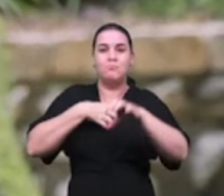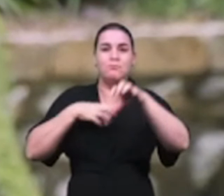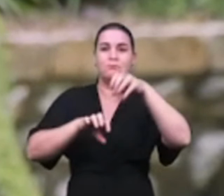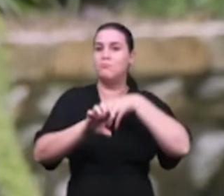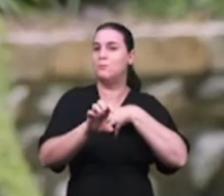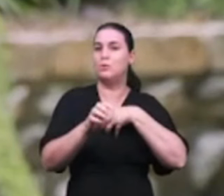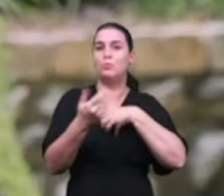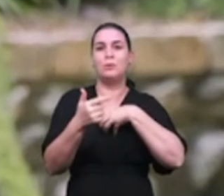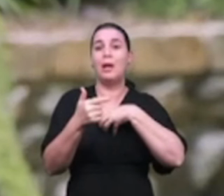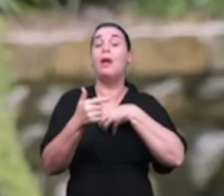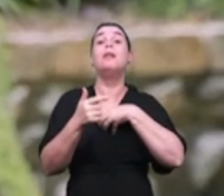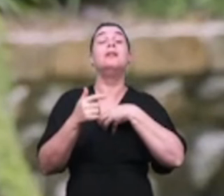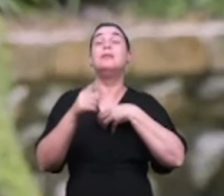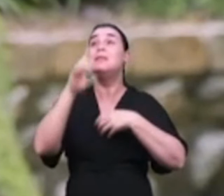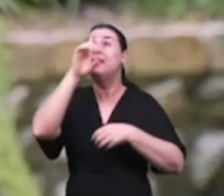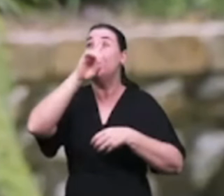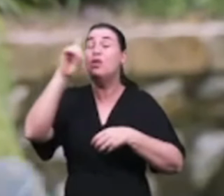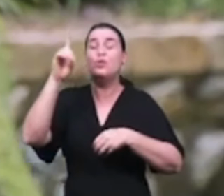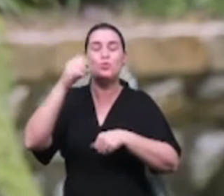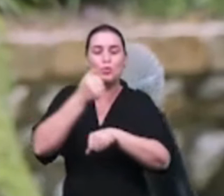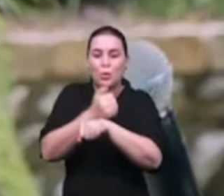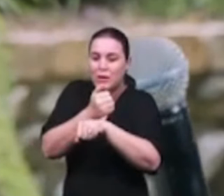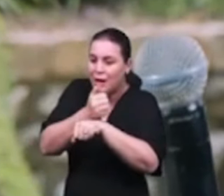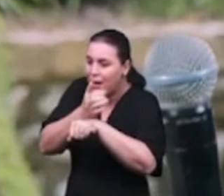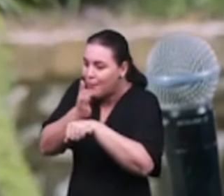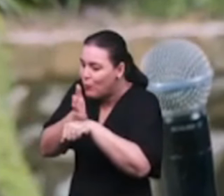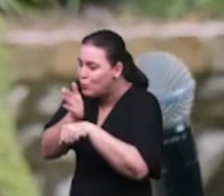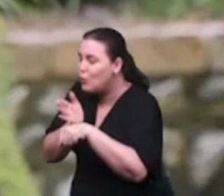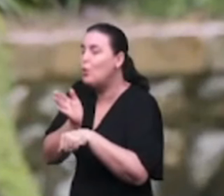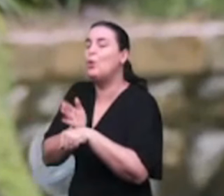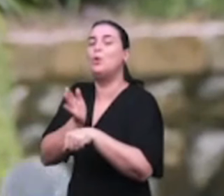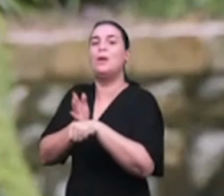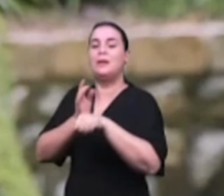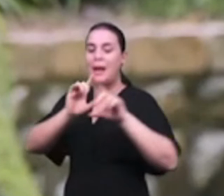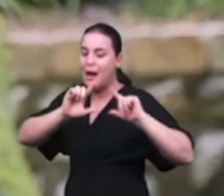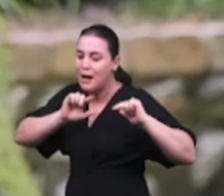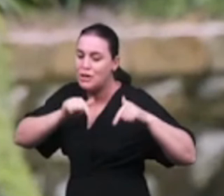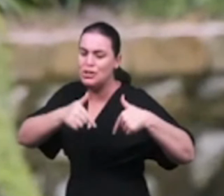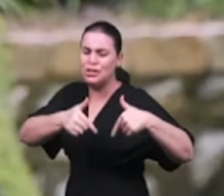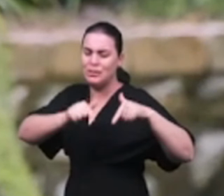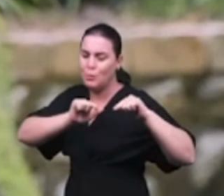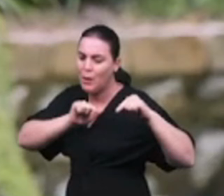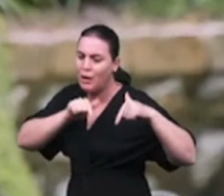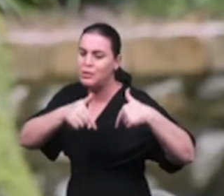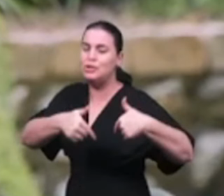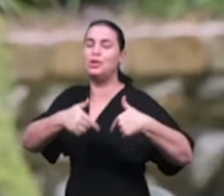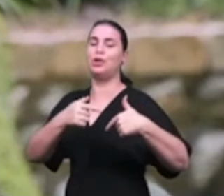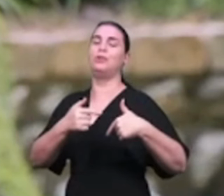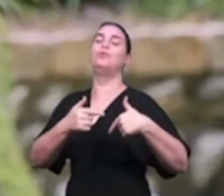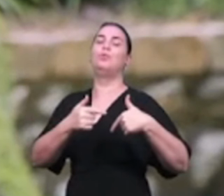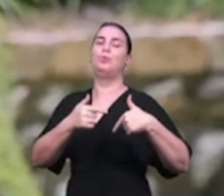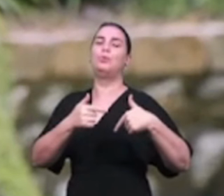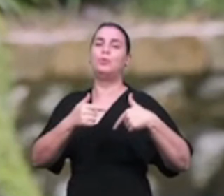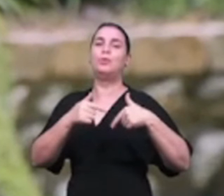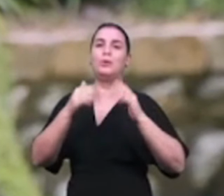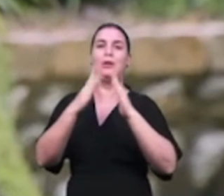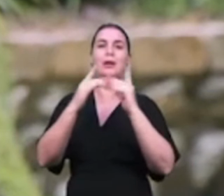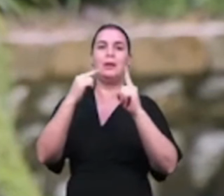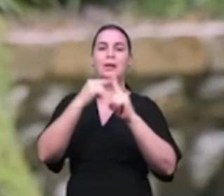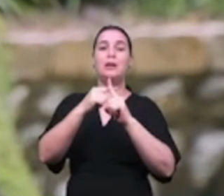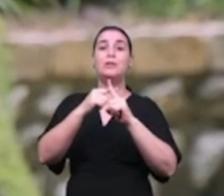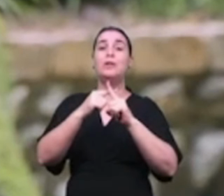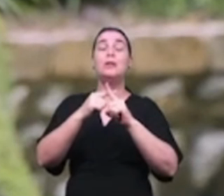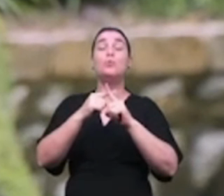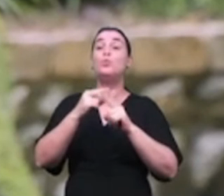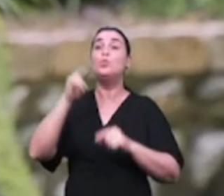se movendo no meio do seu povo. Como diz o profeta. Nunca se ouviu, nunca se viu um Deus como o nosso